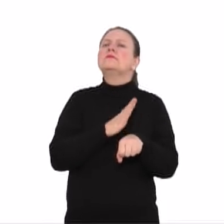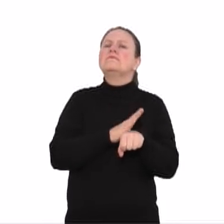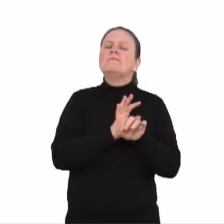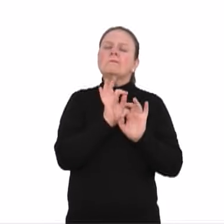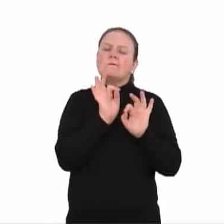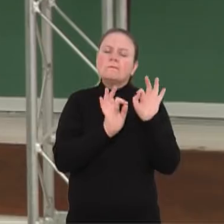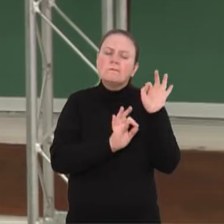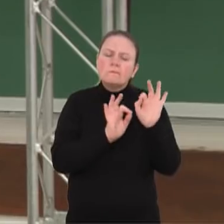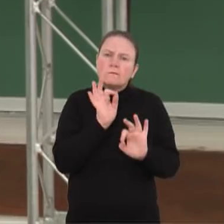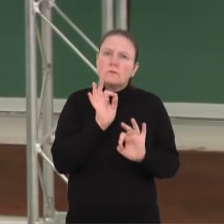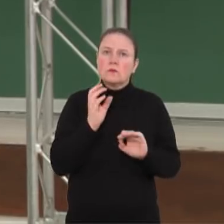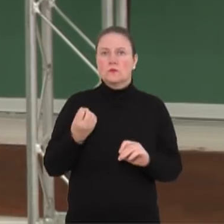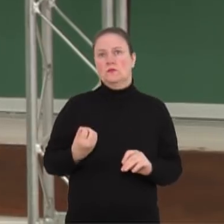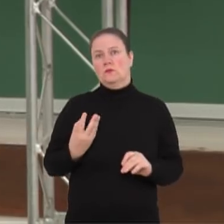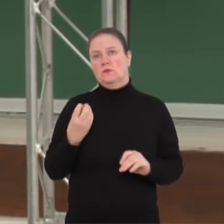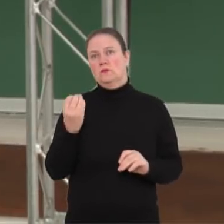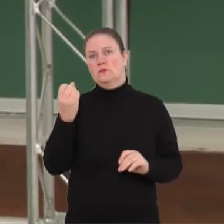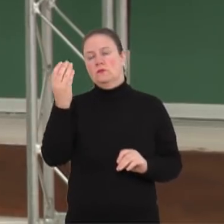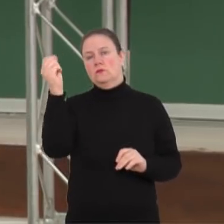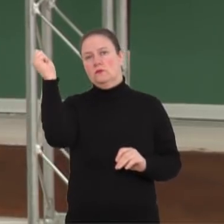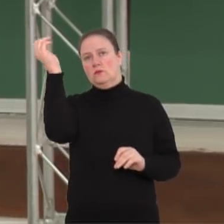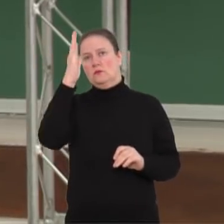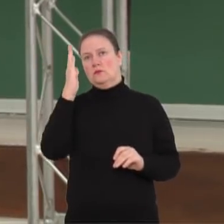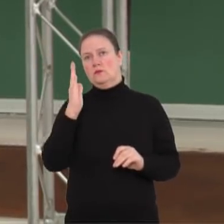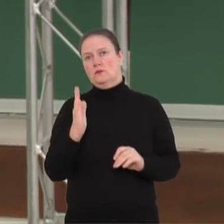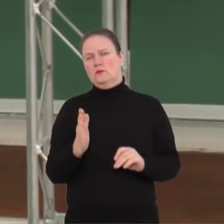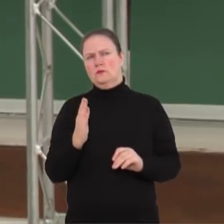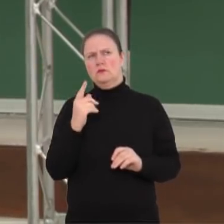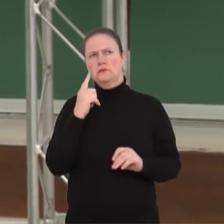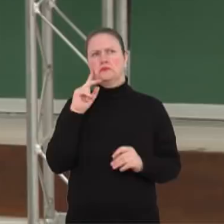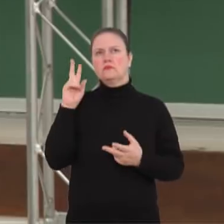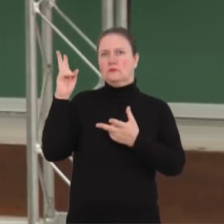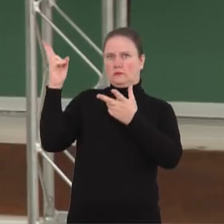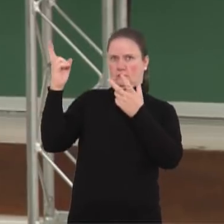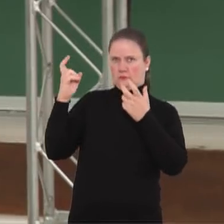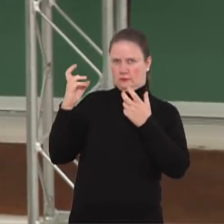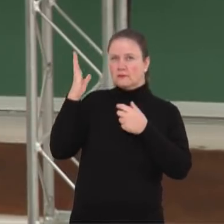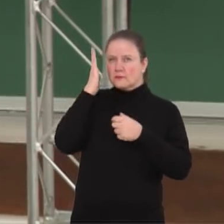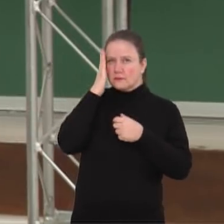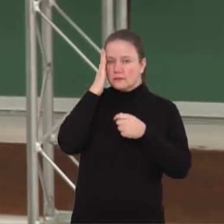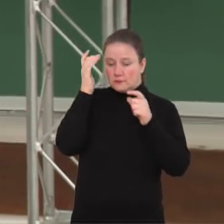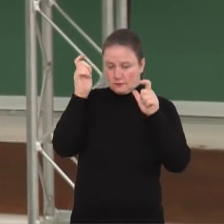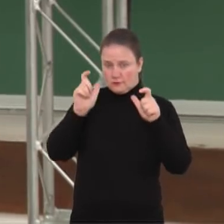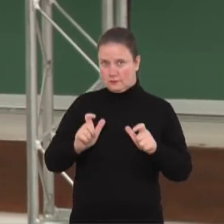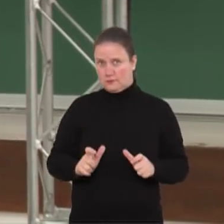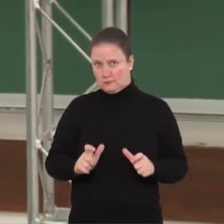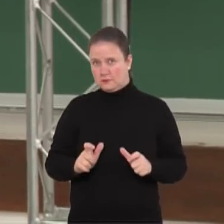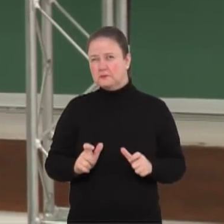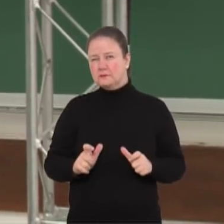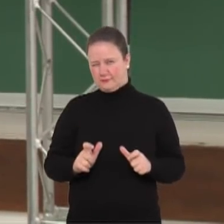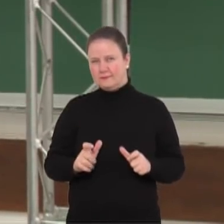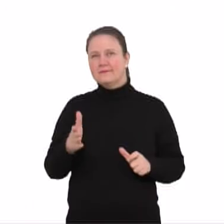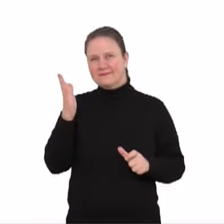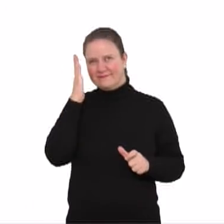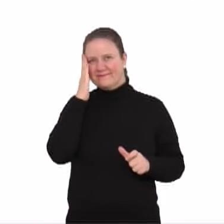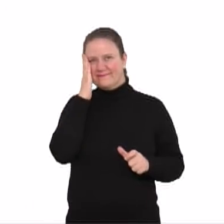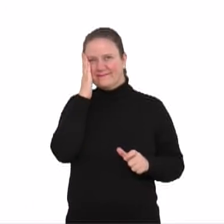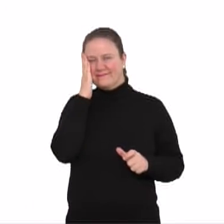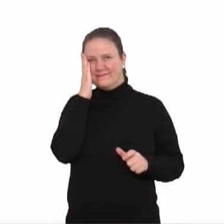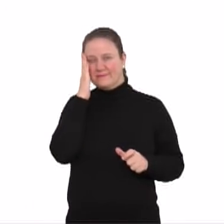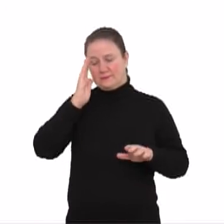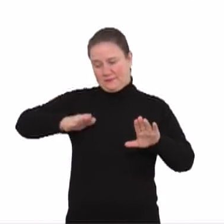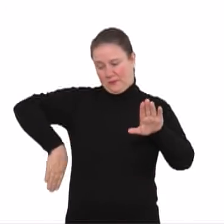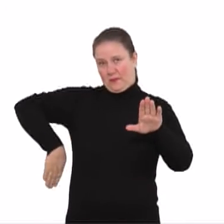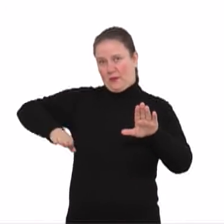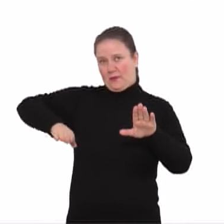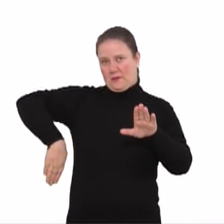Brasil? Essa figura, essa imagem, você sabe onde ela fica? Tem ideia de onde é esse lugar? É uma